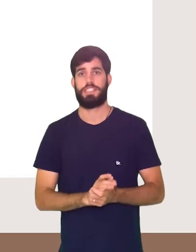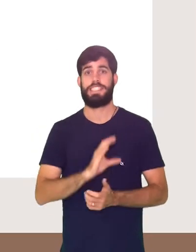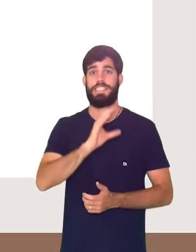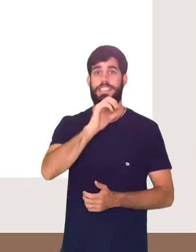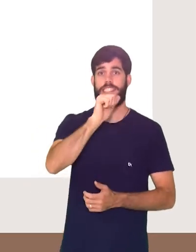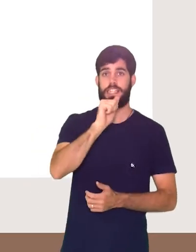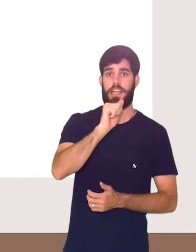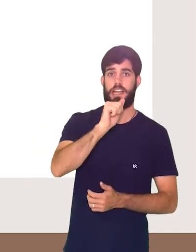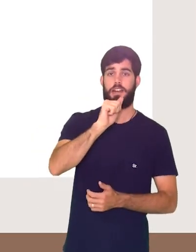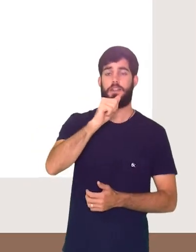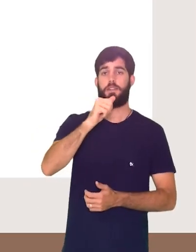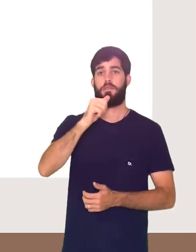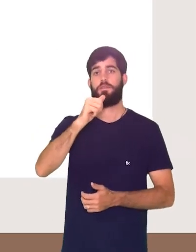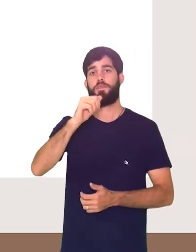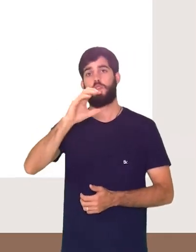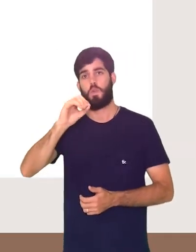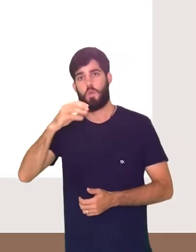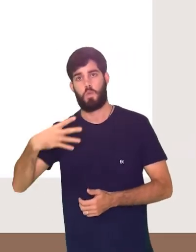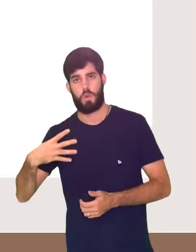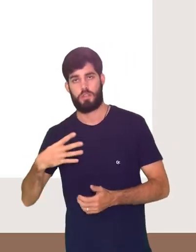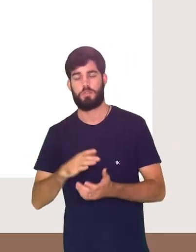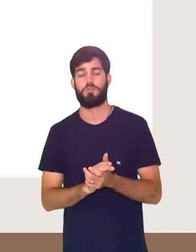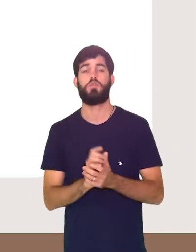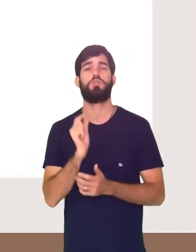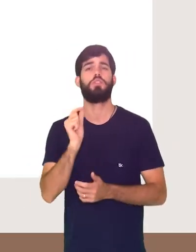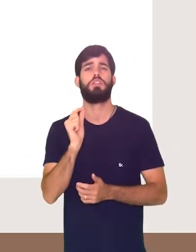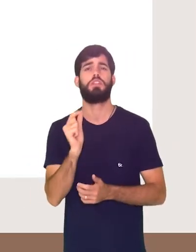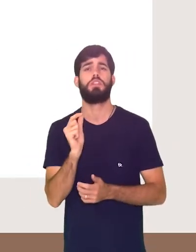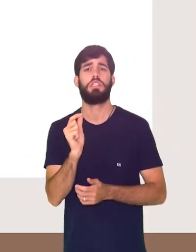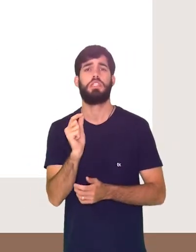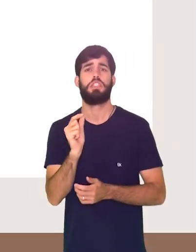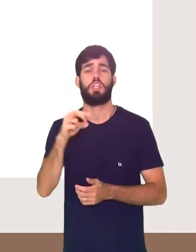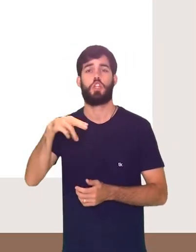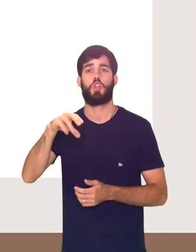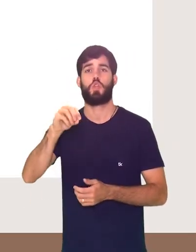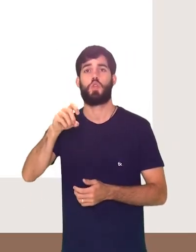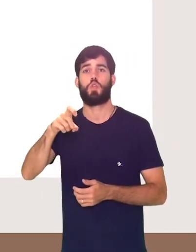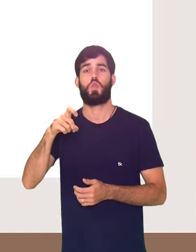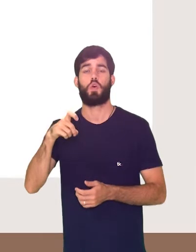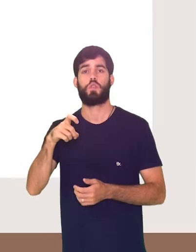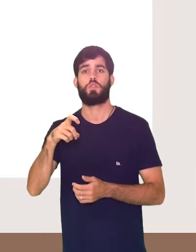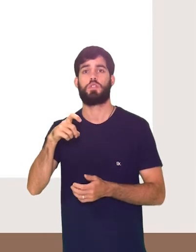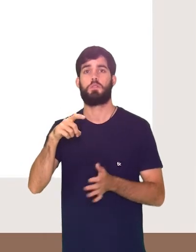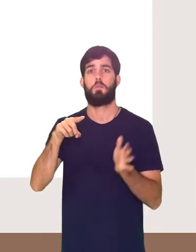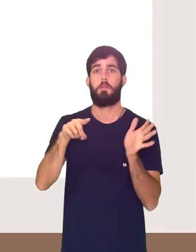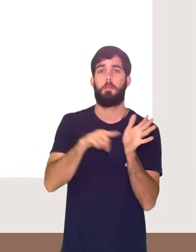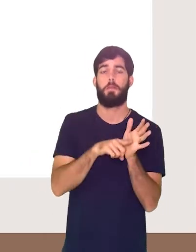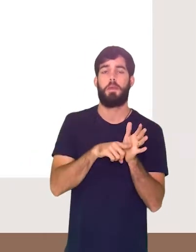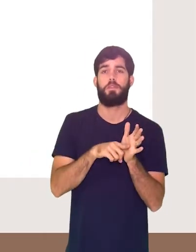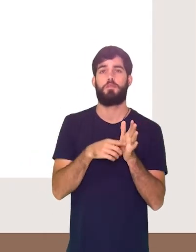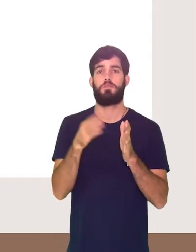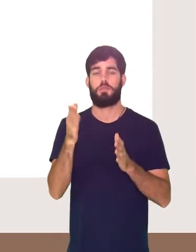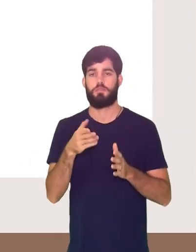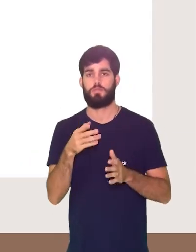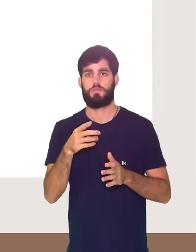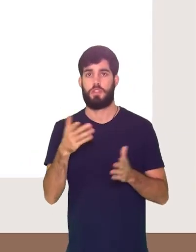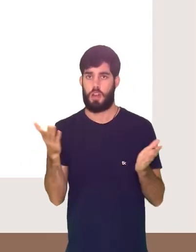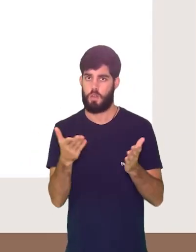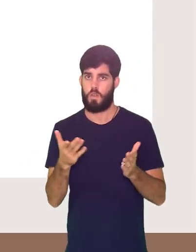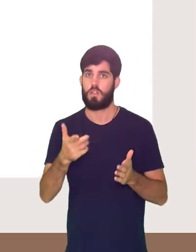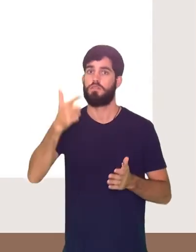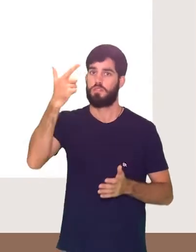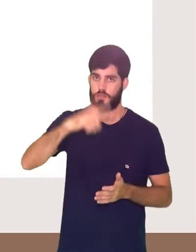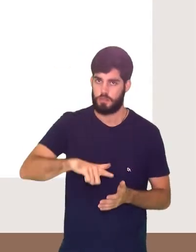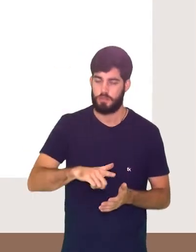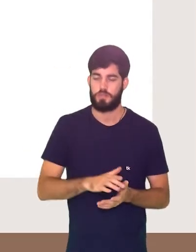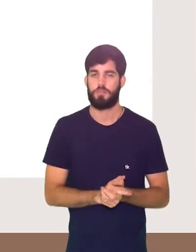CaO4, o NOx do oxigênio é menos meio. Então, vamos recapitular. O oxigênio é